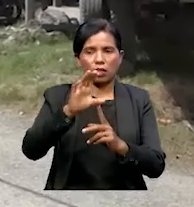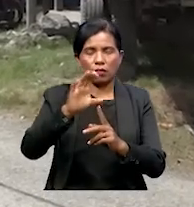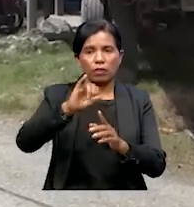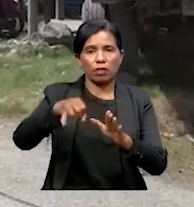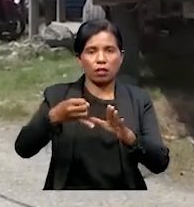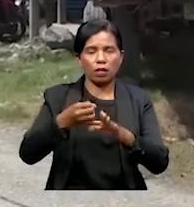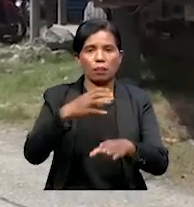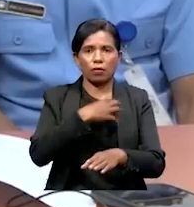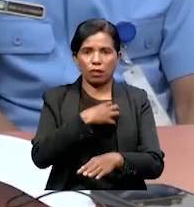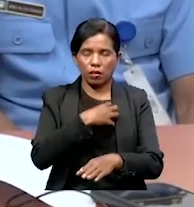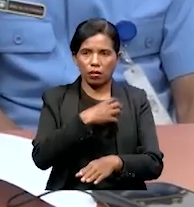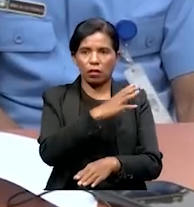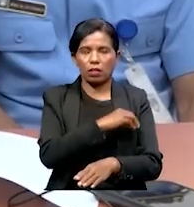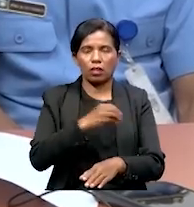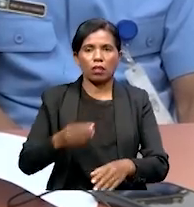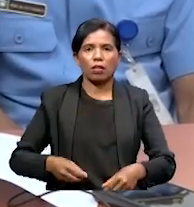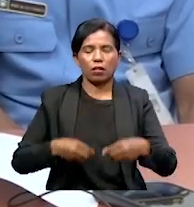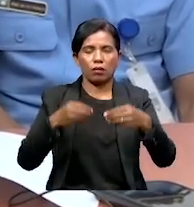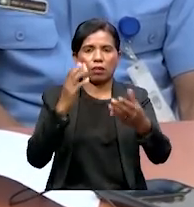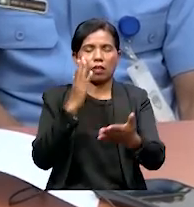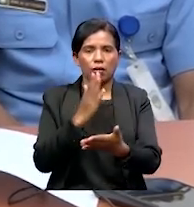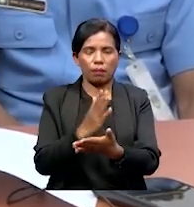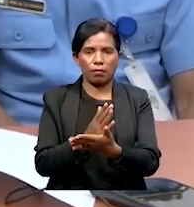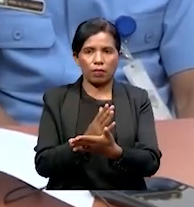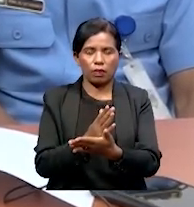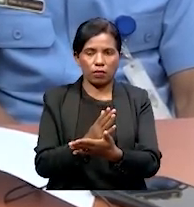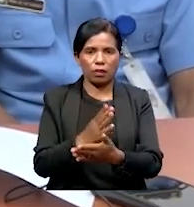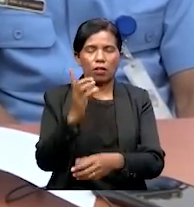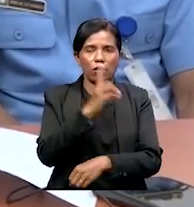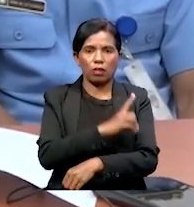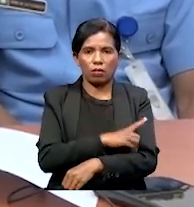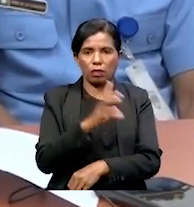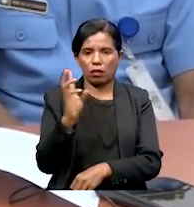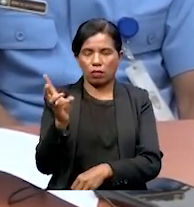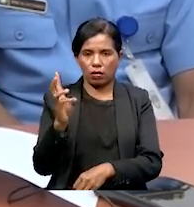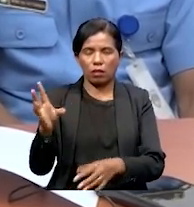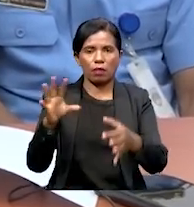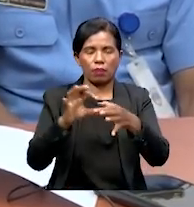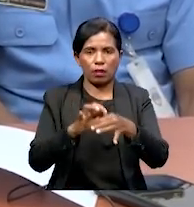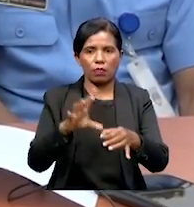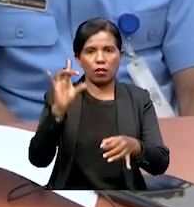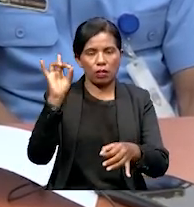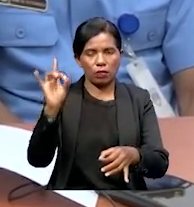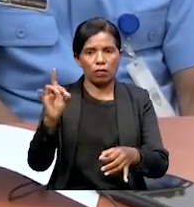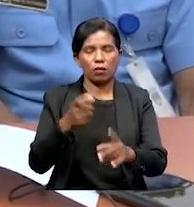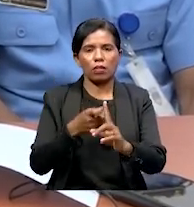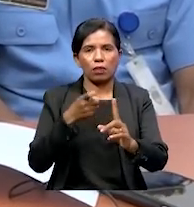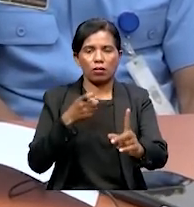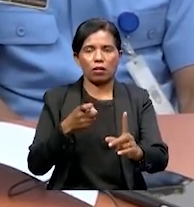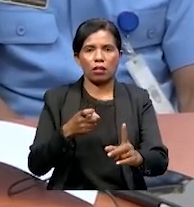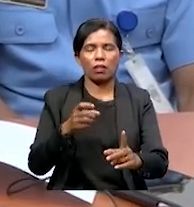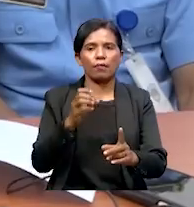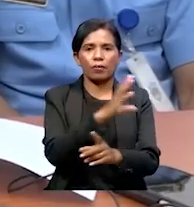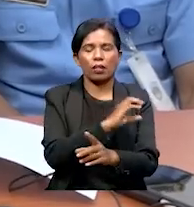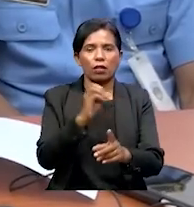Penitelli, segunda né, foi ona suspensão durante loron nem nulo, ba membro nem walu, composto russi